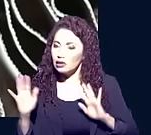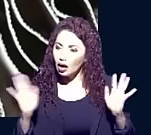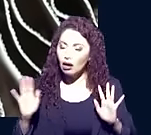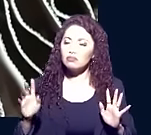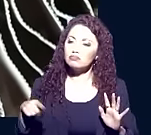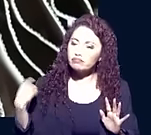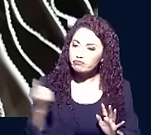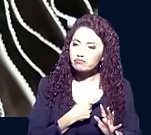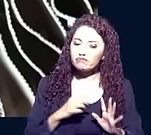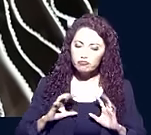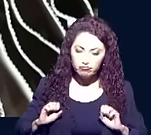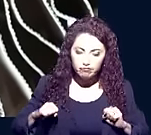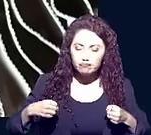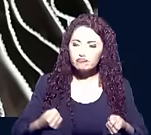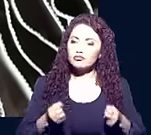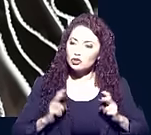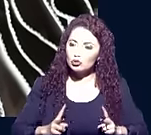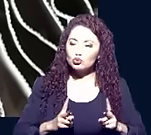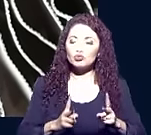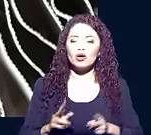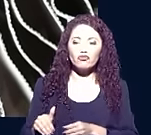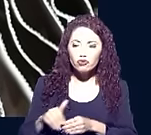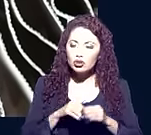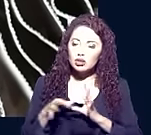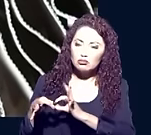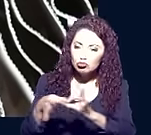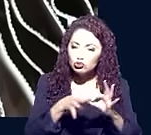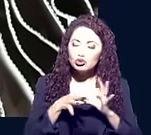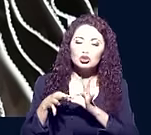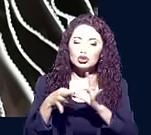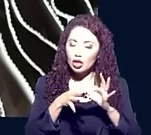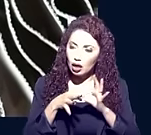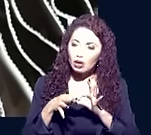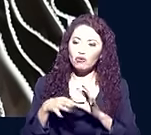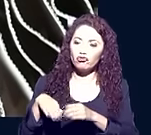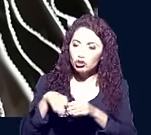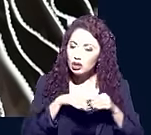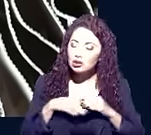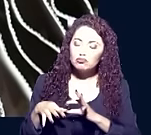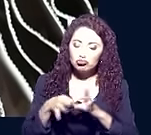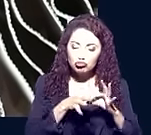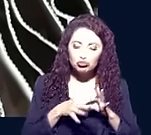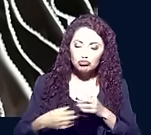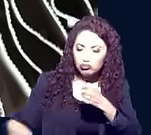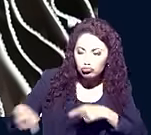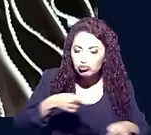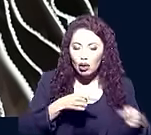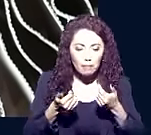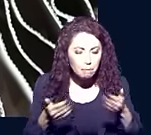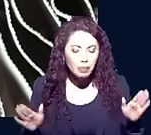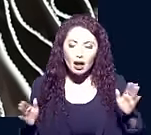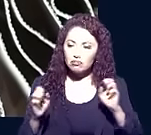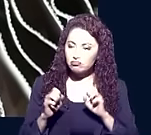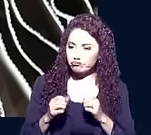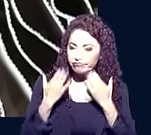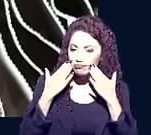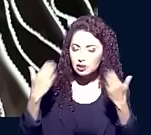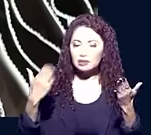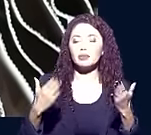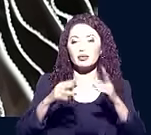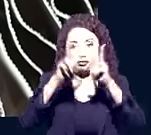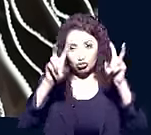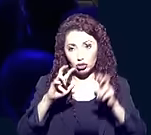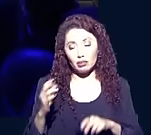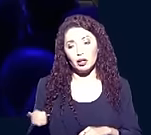e a força que nós tivemos esse longo decis anos que foi União votação conjunta e discussão aberta transparente sobre as pautas que são